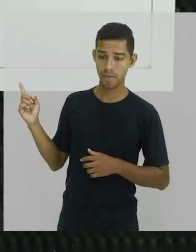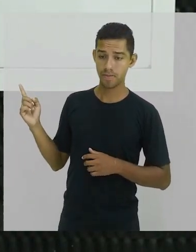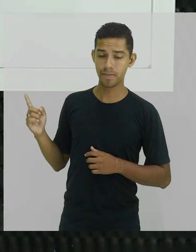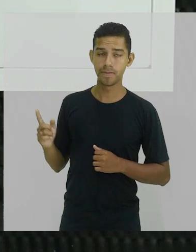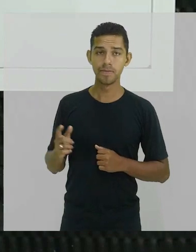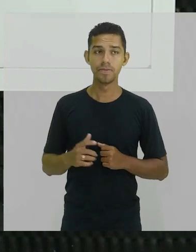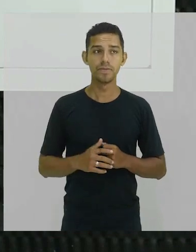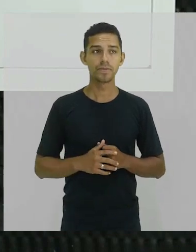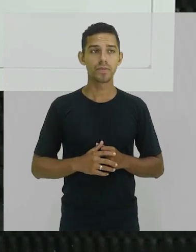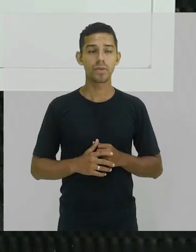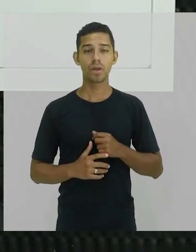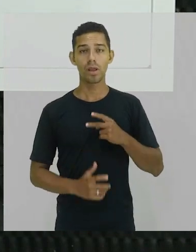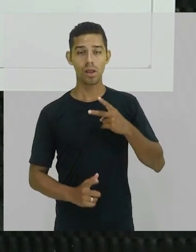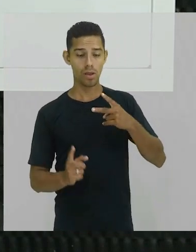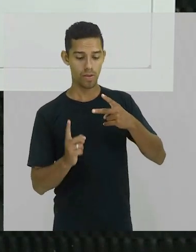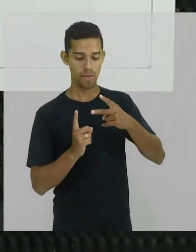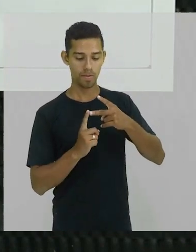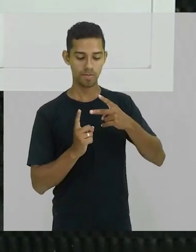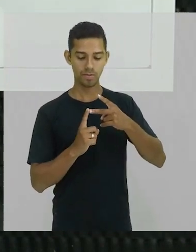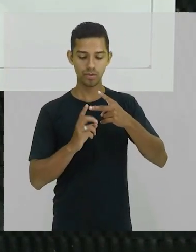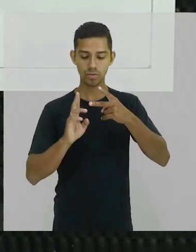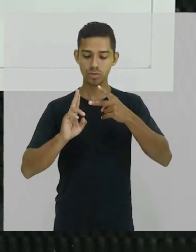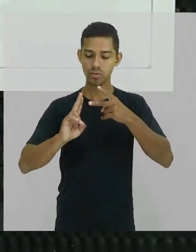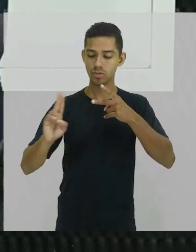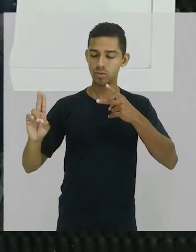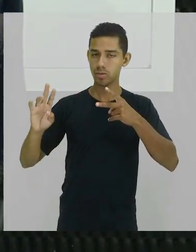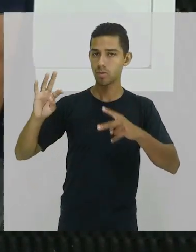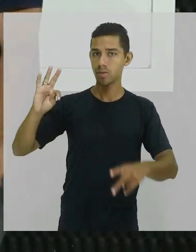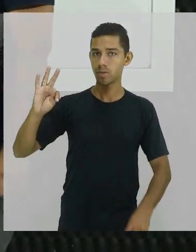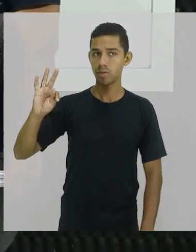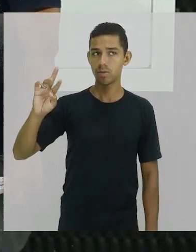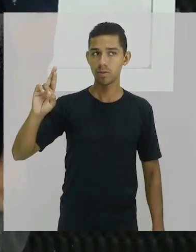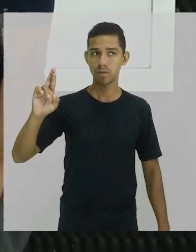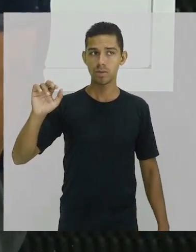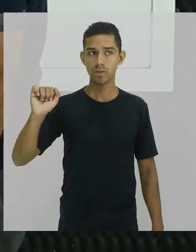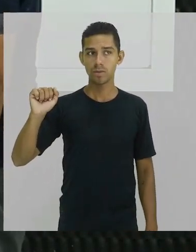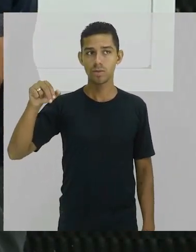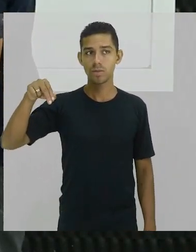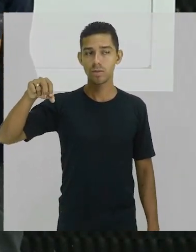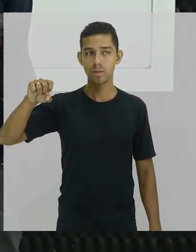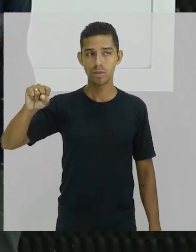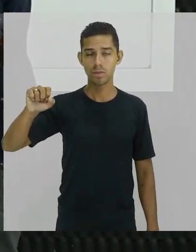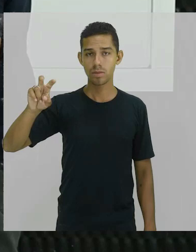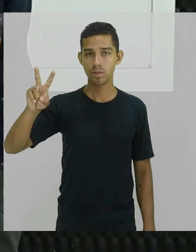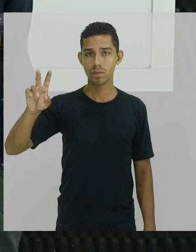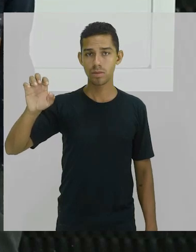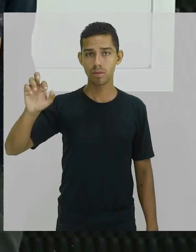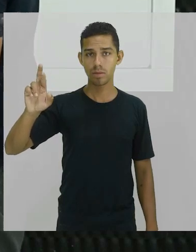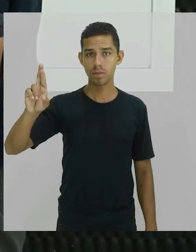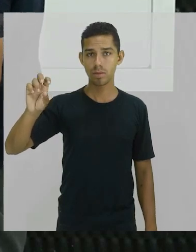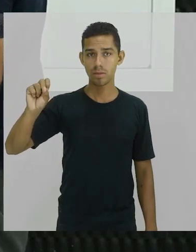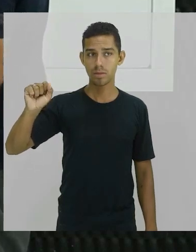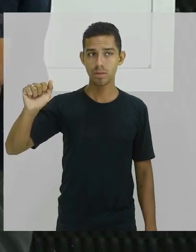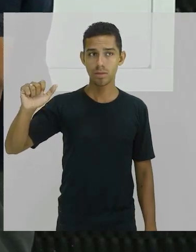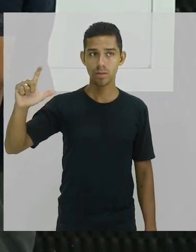É aquela onda, por exemplo, uma onda em uma corda, ok? Então ela vai fazer isso